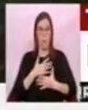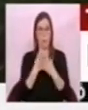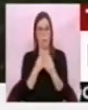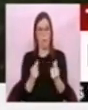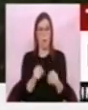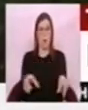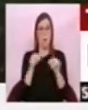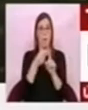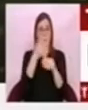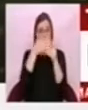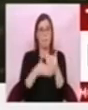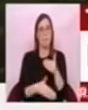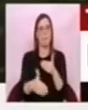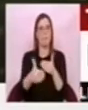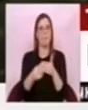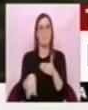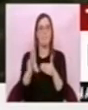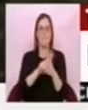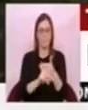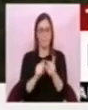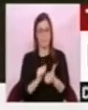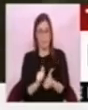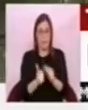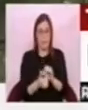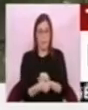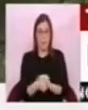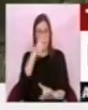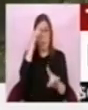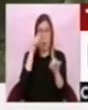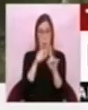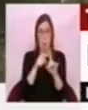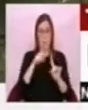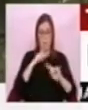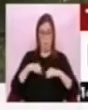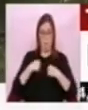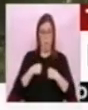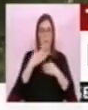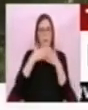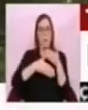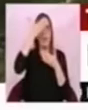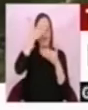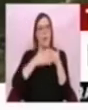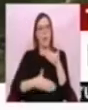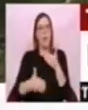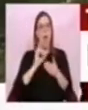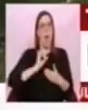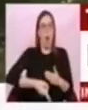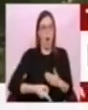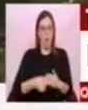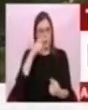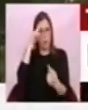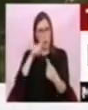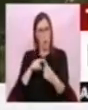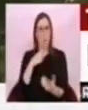os novos desafios que agora são colocados. Adaptar os objetivos que ela pode ter para os próximos tempos para objetivos